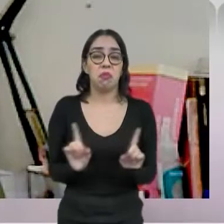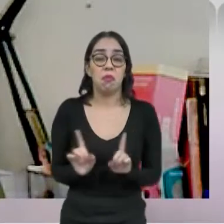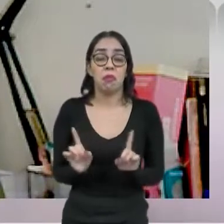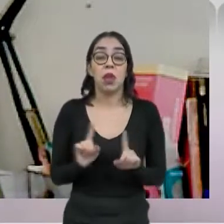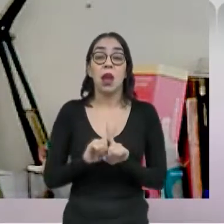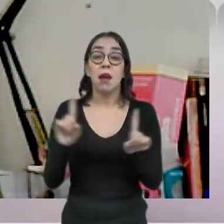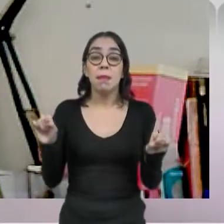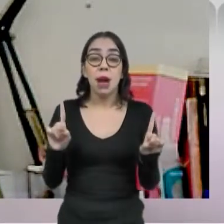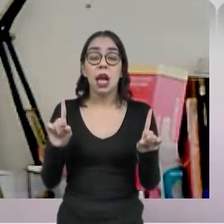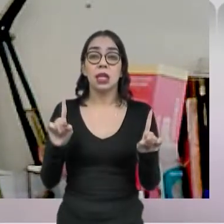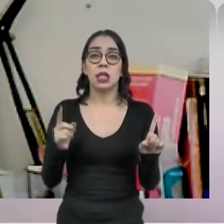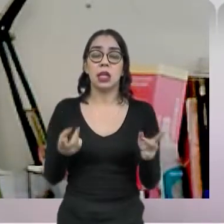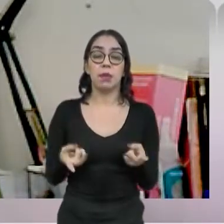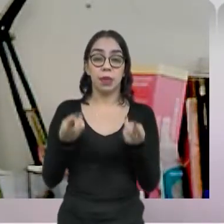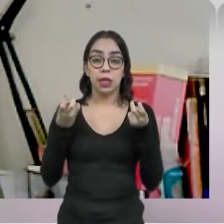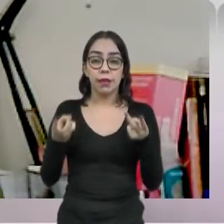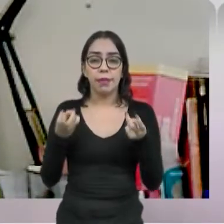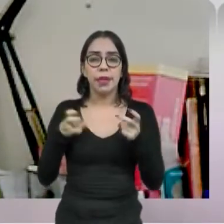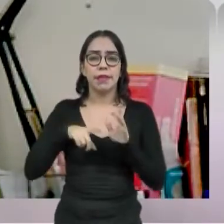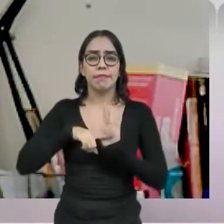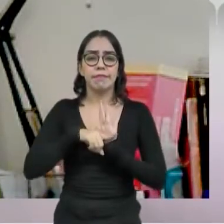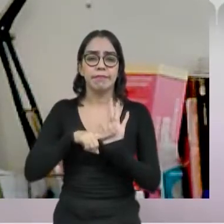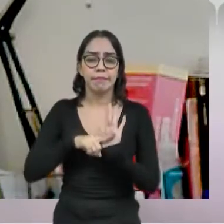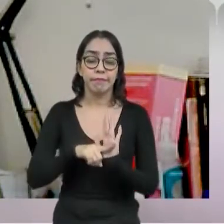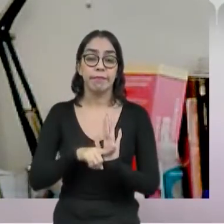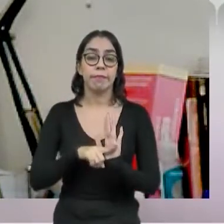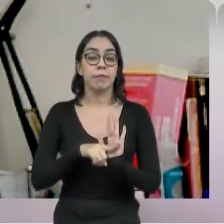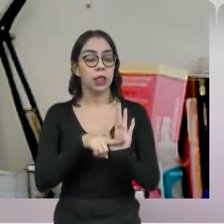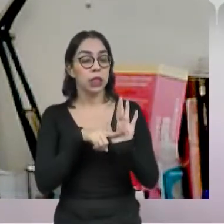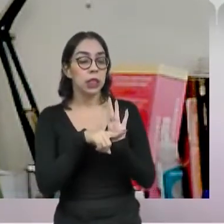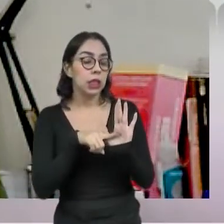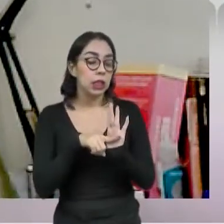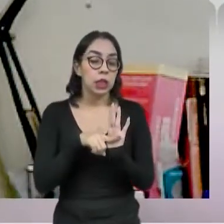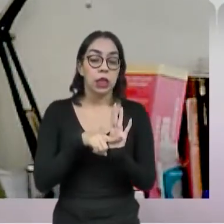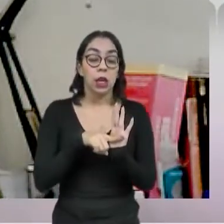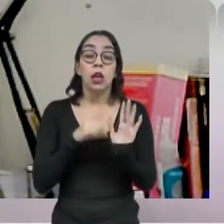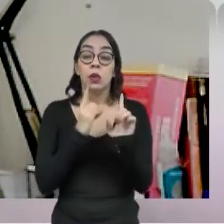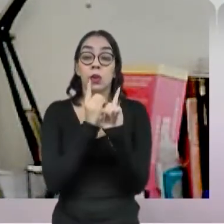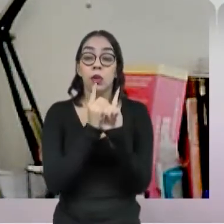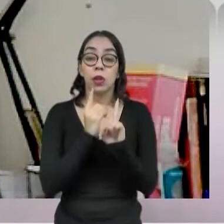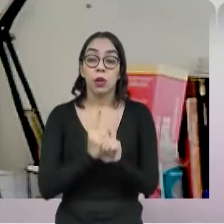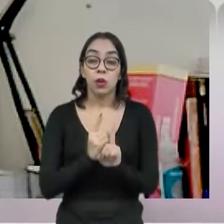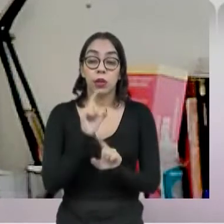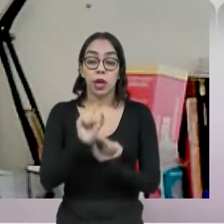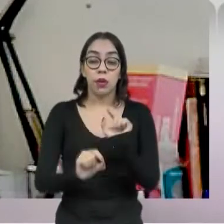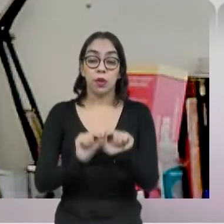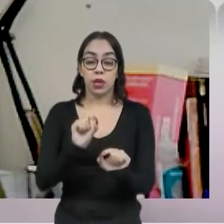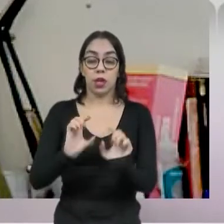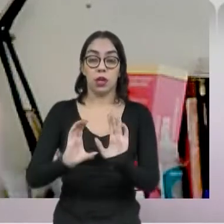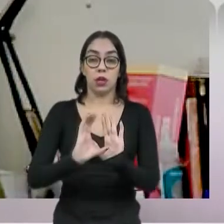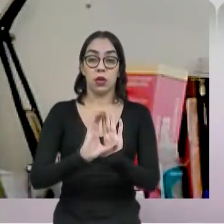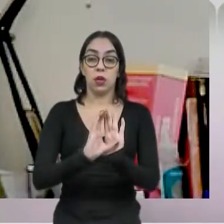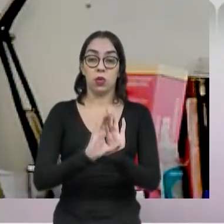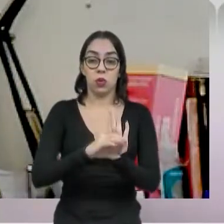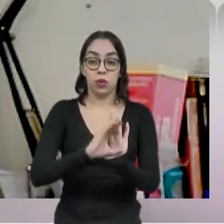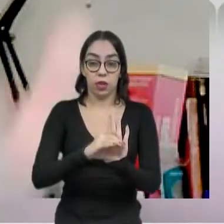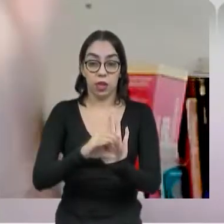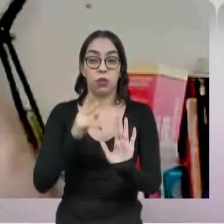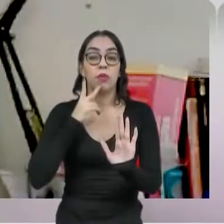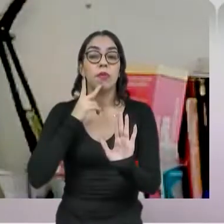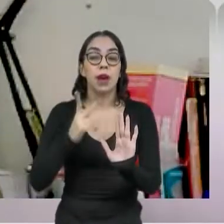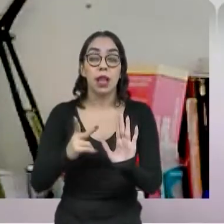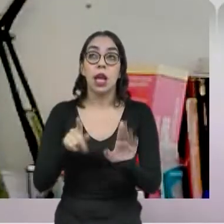me impressionou na pesquisa deste livro foi que eu pude rever uma série de conceitos, e por que não